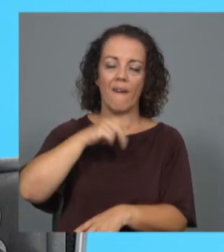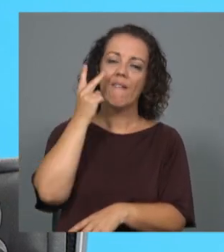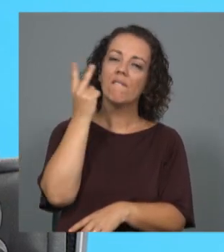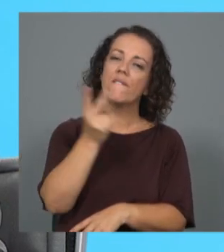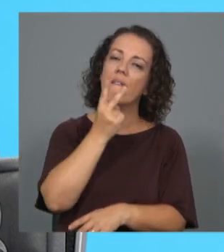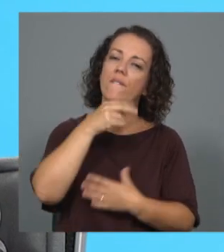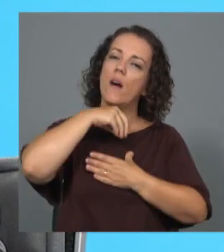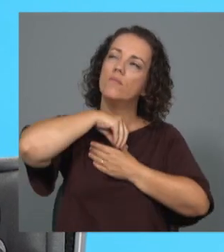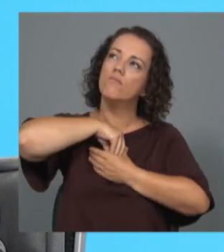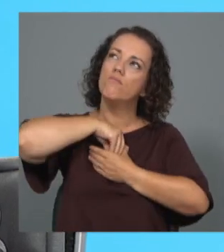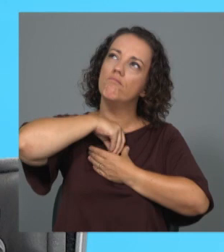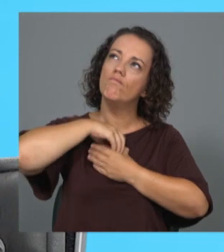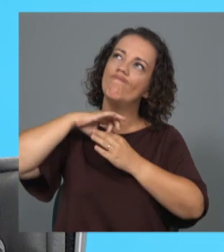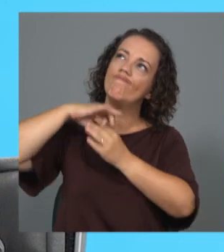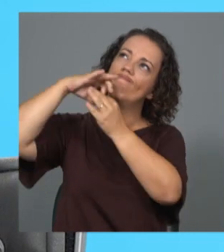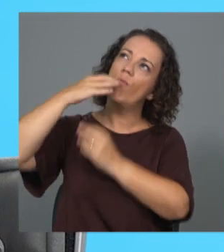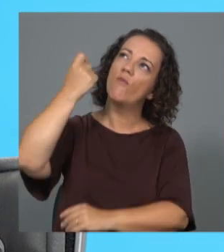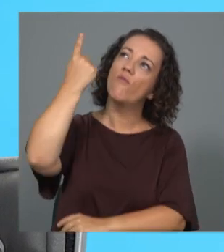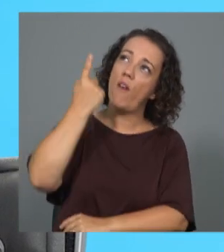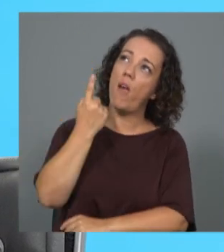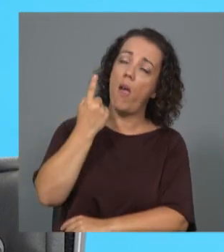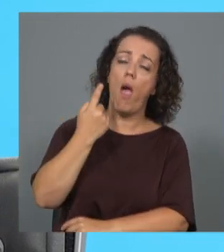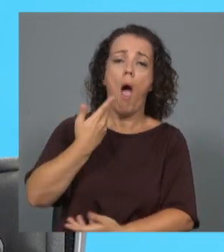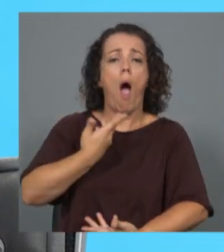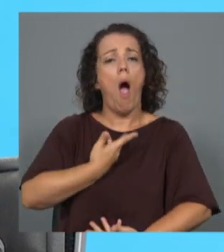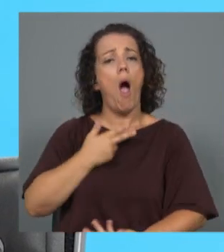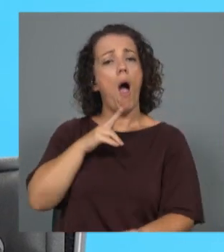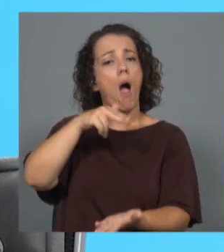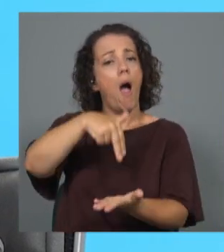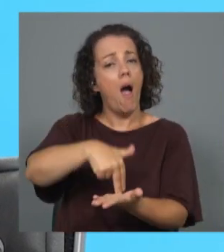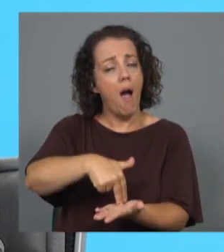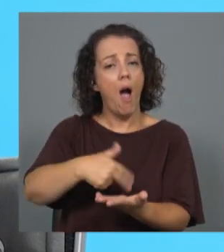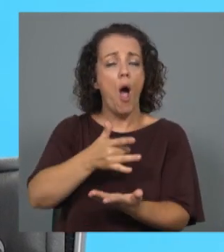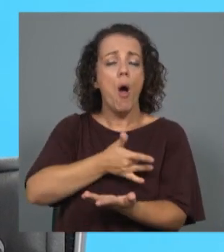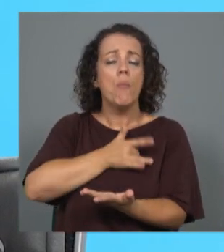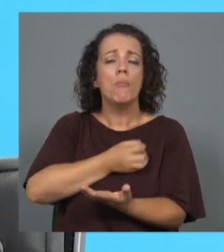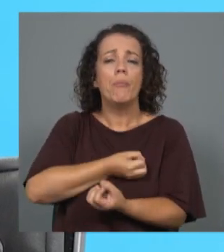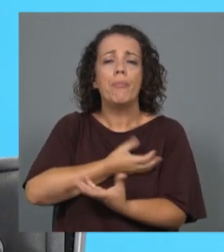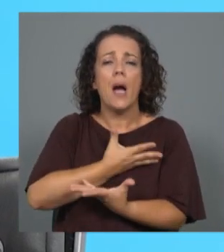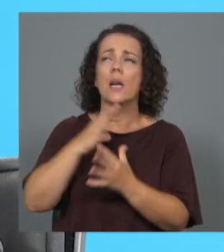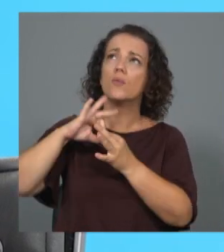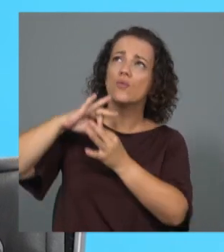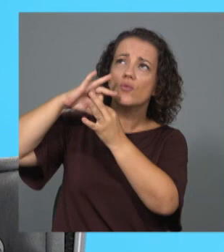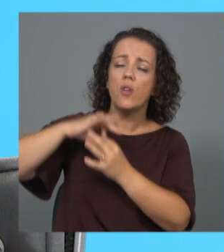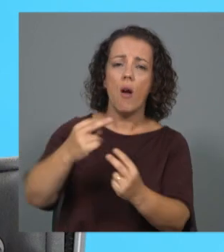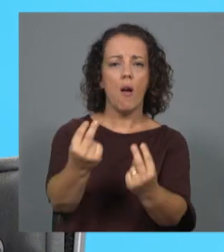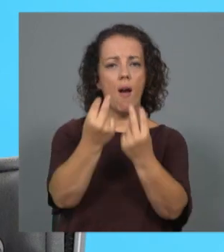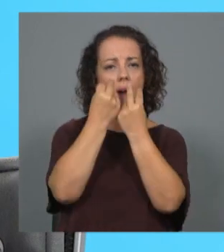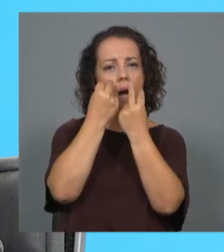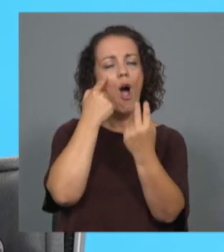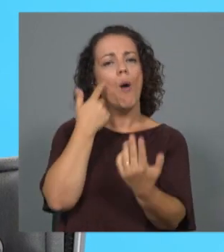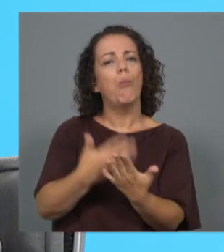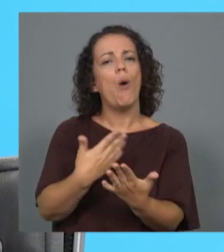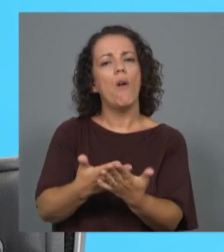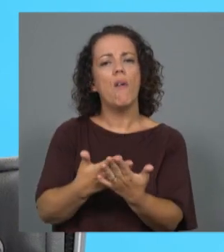nós transmitimos isso através do nosso testemunho, através da nossa paixão, através da nossa forma de agir. E